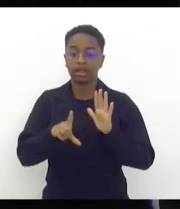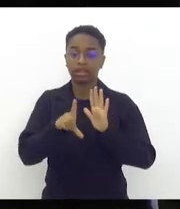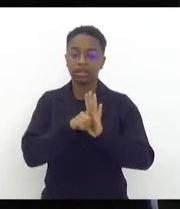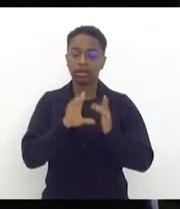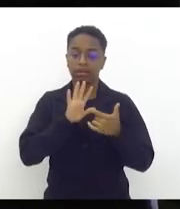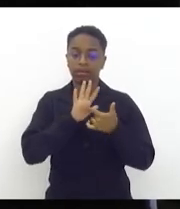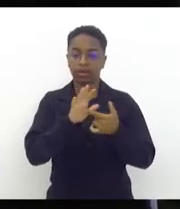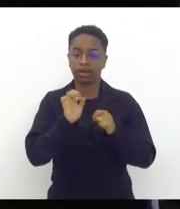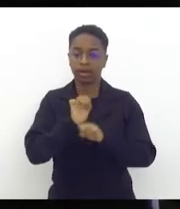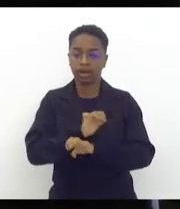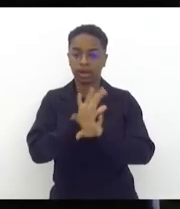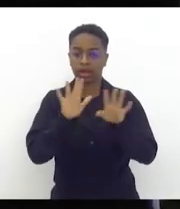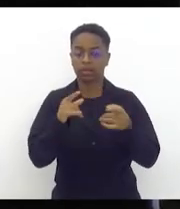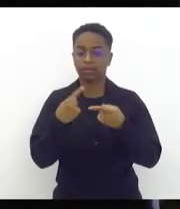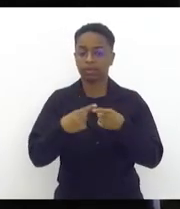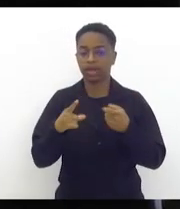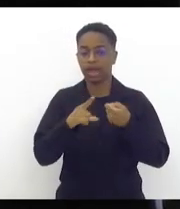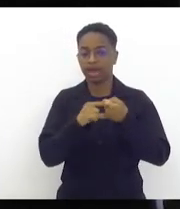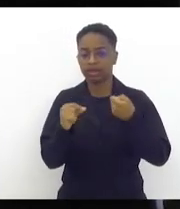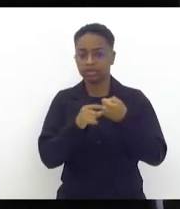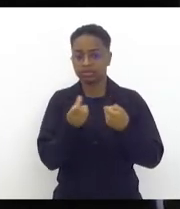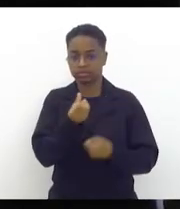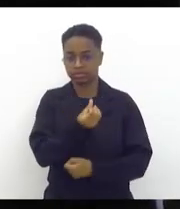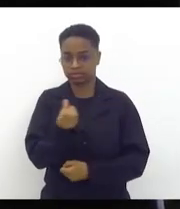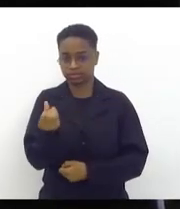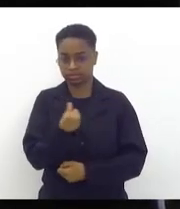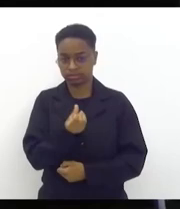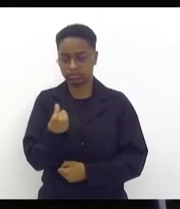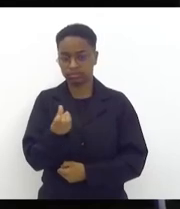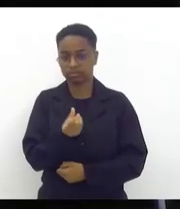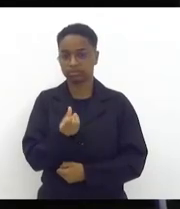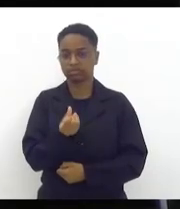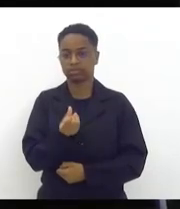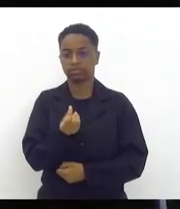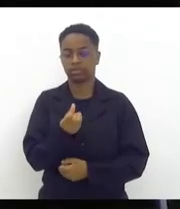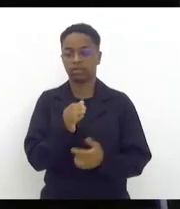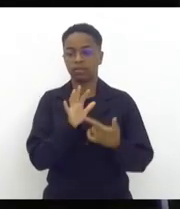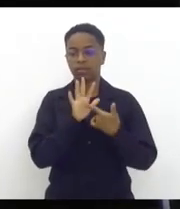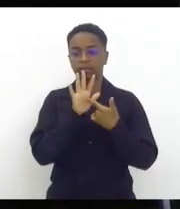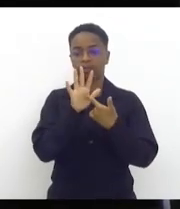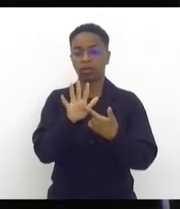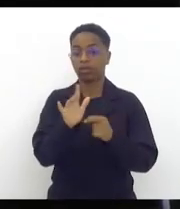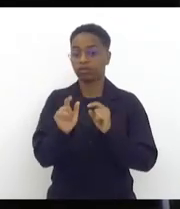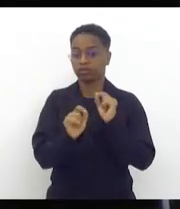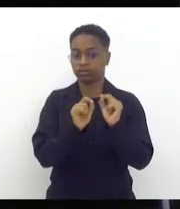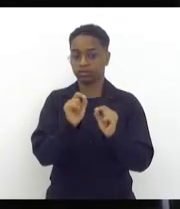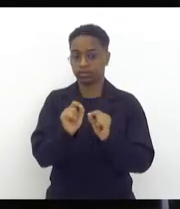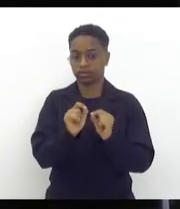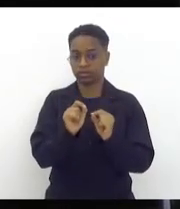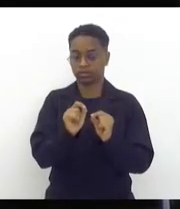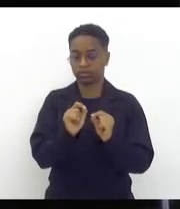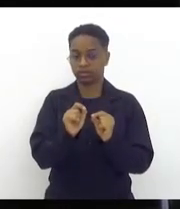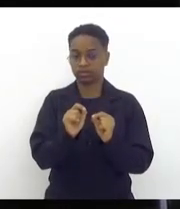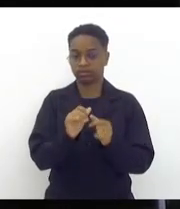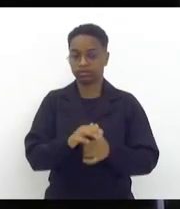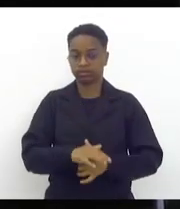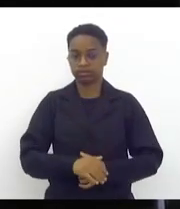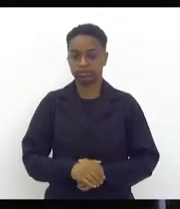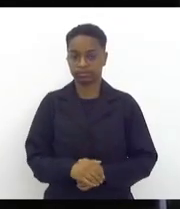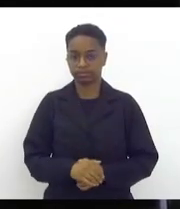clara. No seu artigo 66, ela afirma que, no tocante